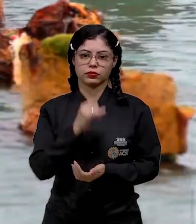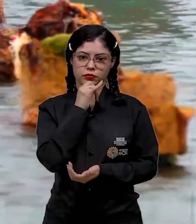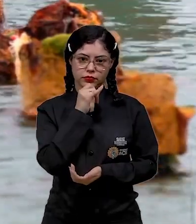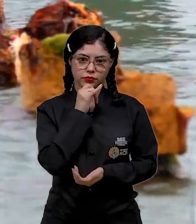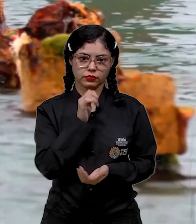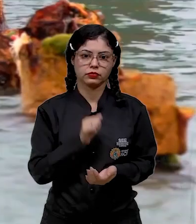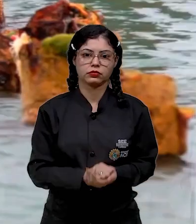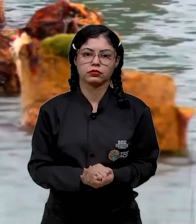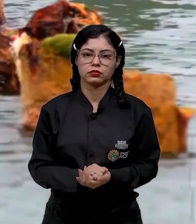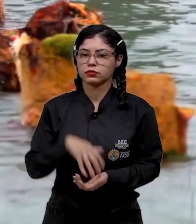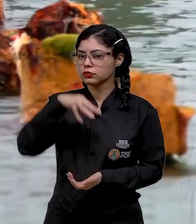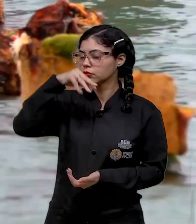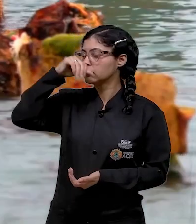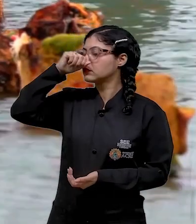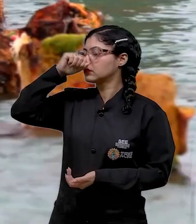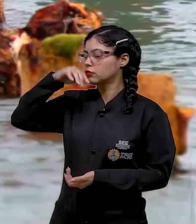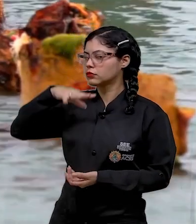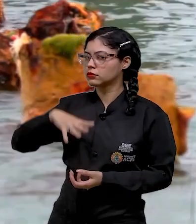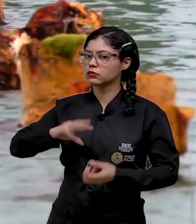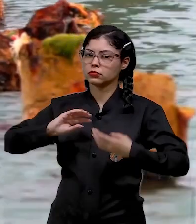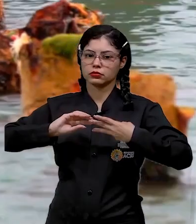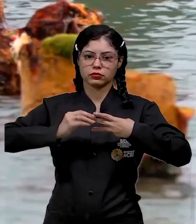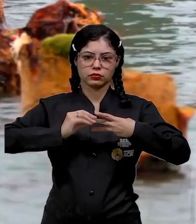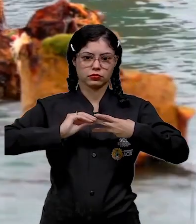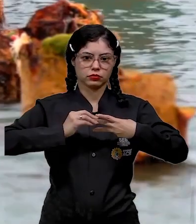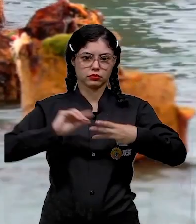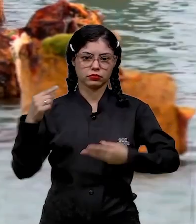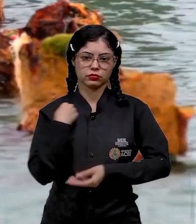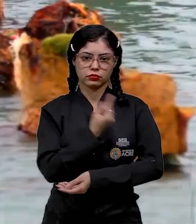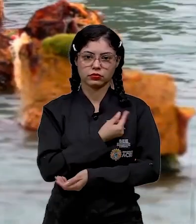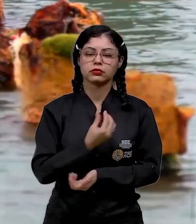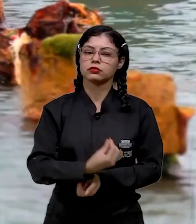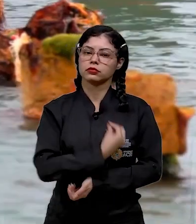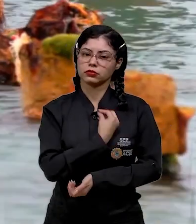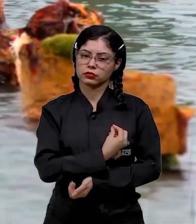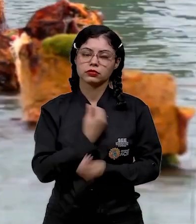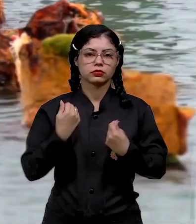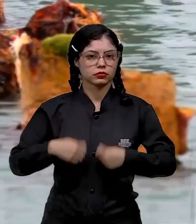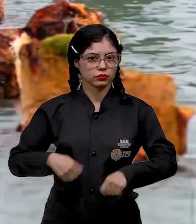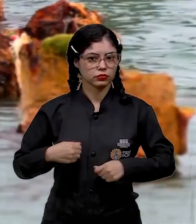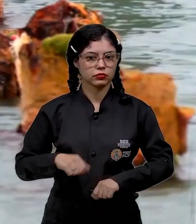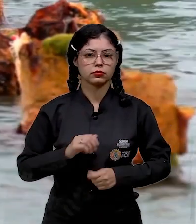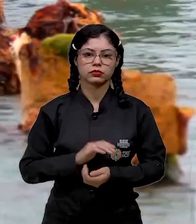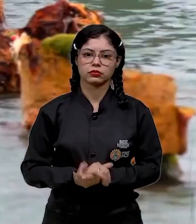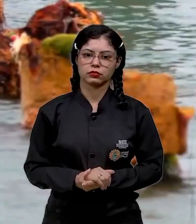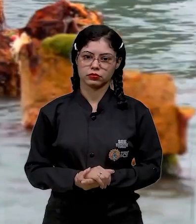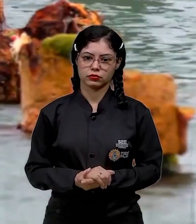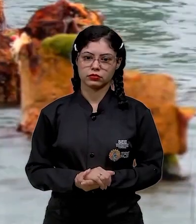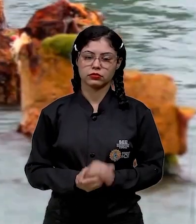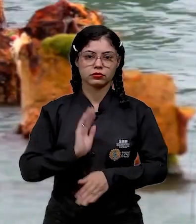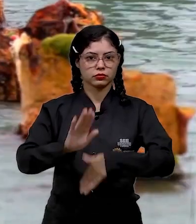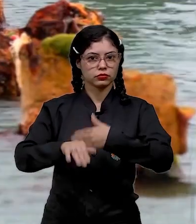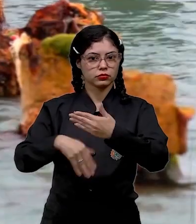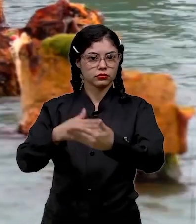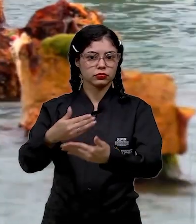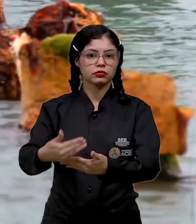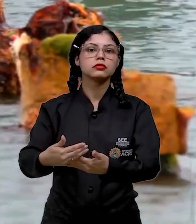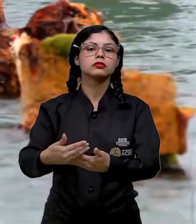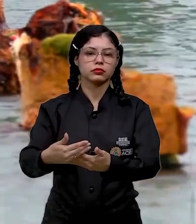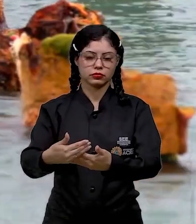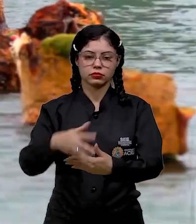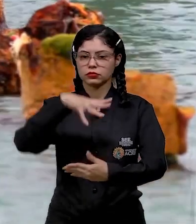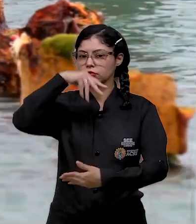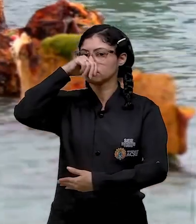durante a respiração celular. Então, para que todos nós sobrevivamos, né, a gente precisa respirar. E durante esse processo da